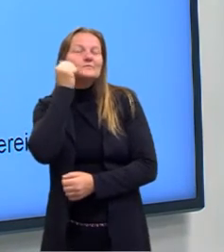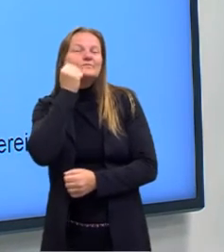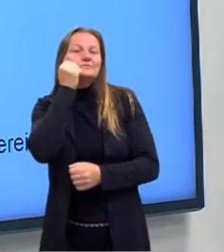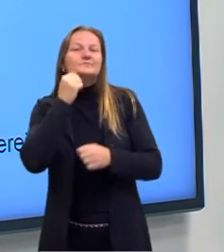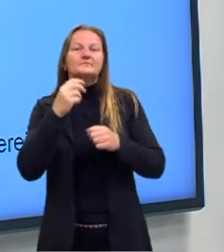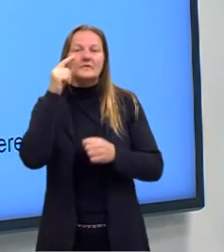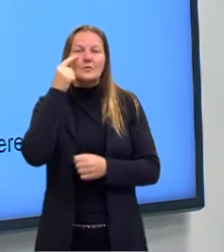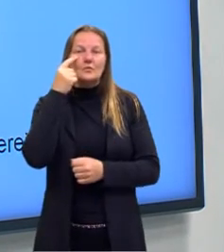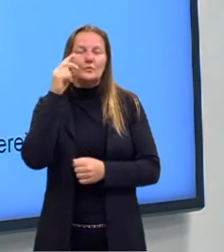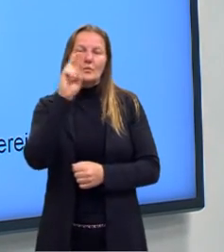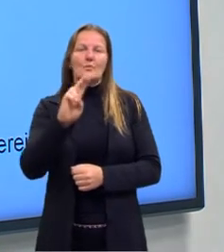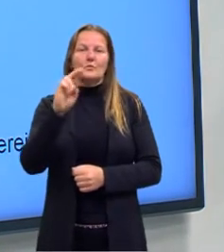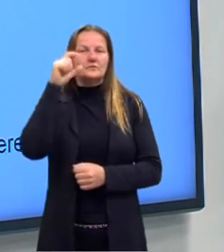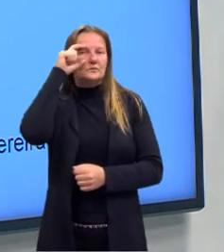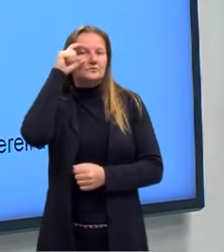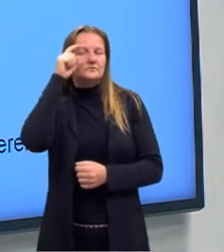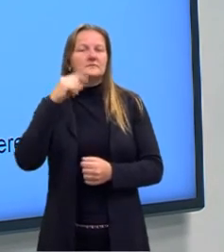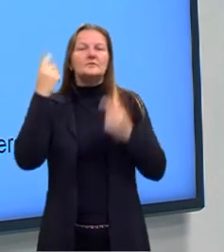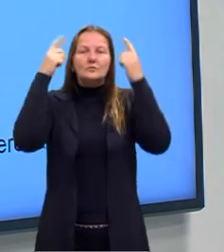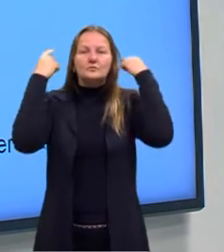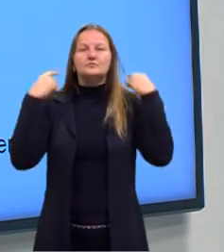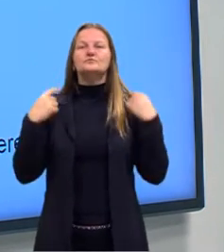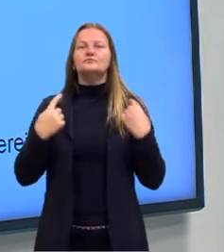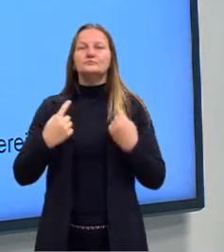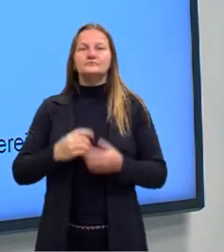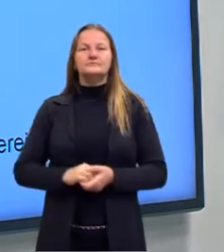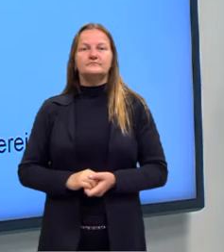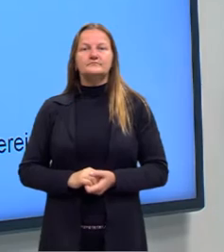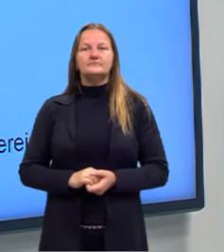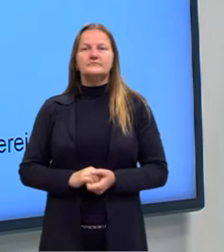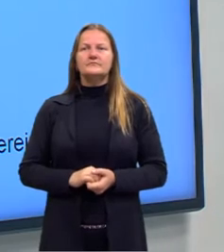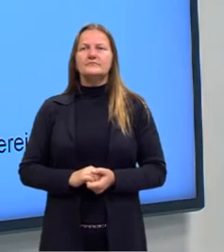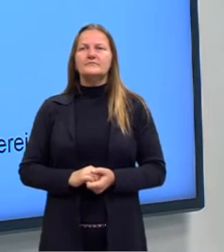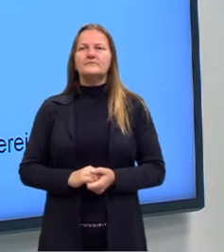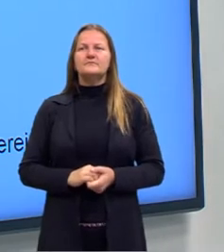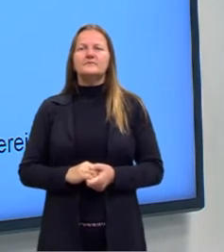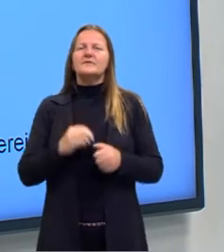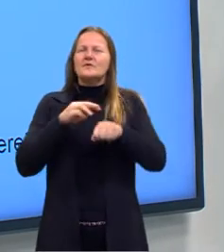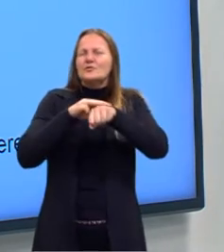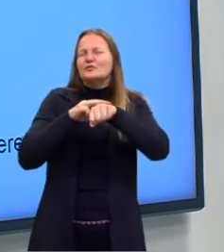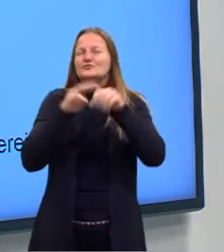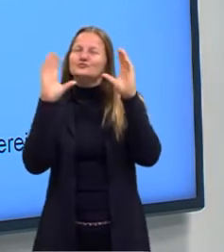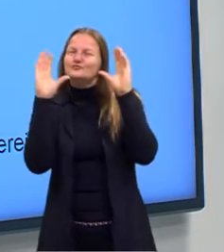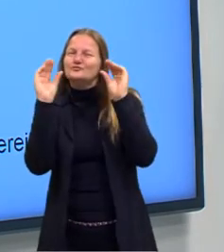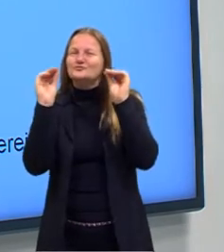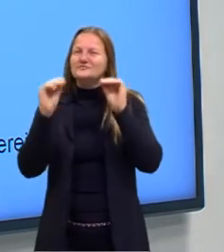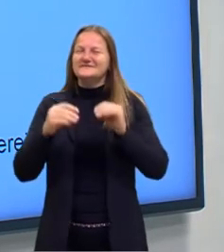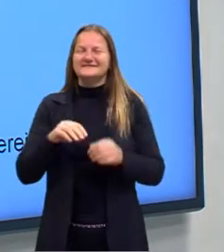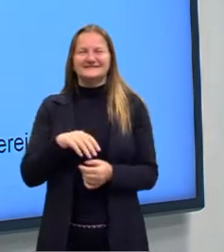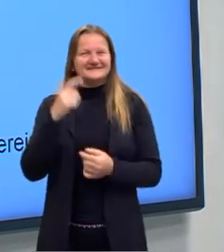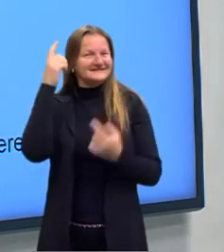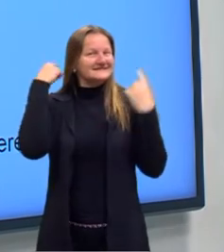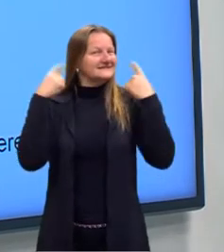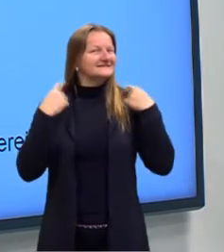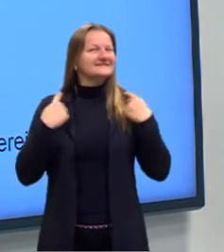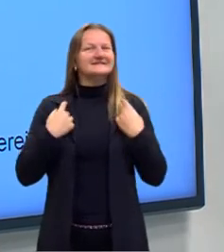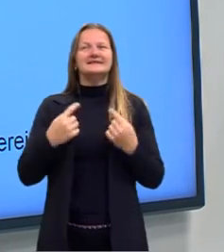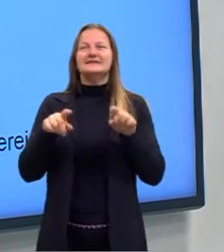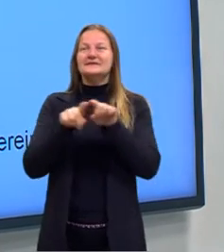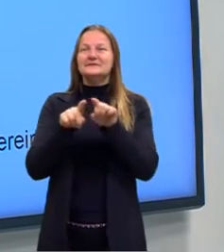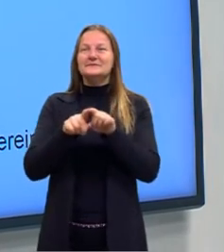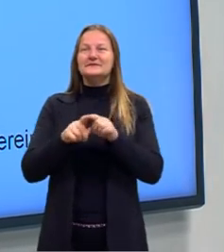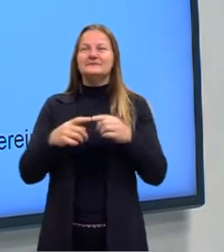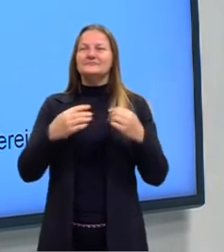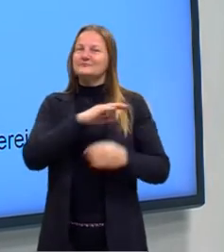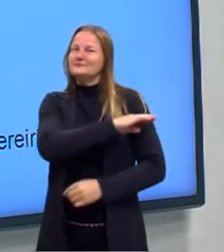uso óculos tem o cabelos crespos Esses são castanhos escuros assim médios e também